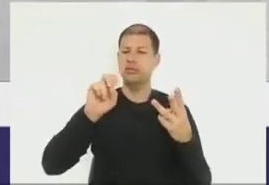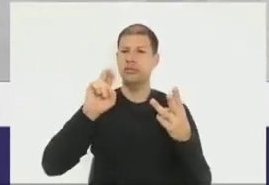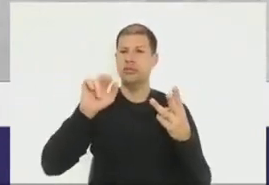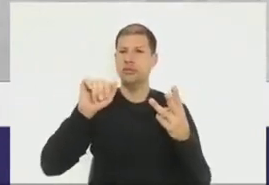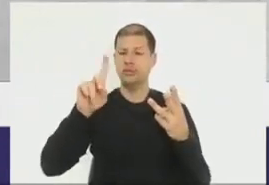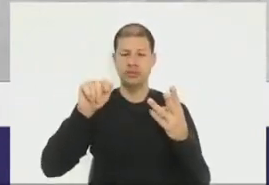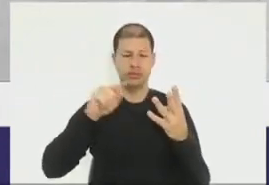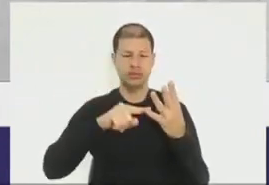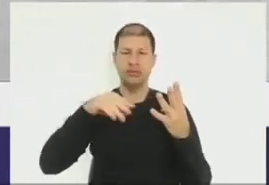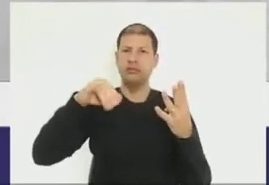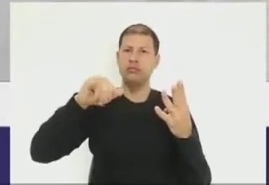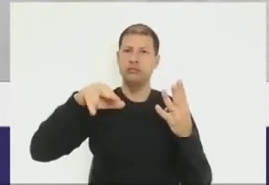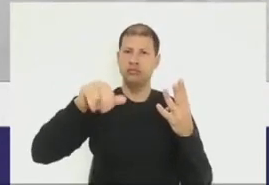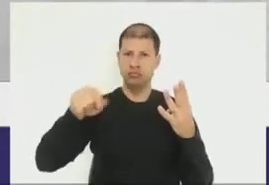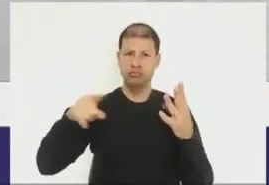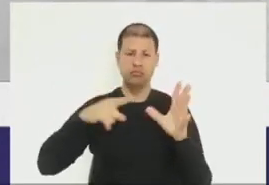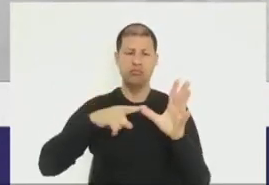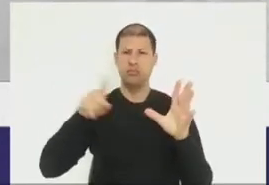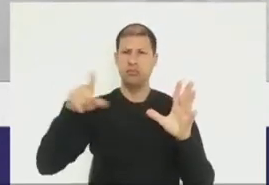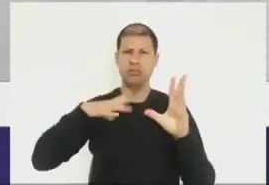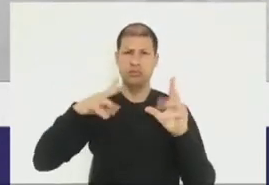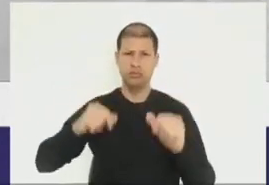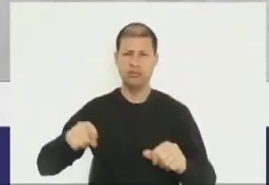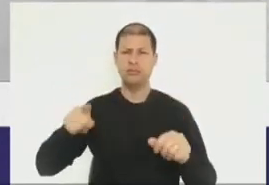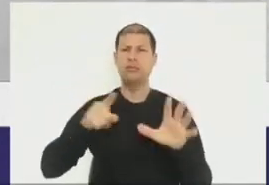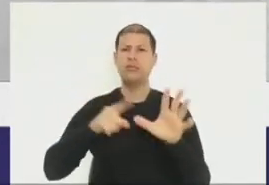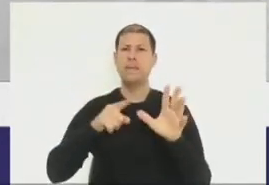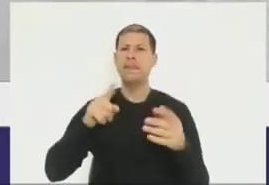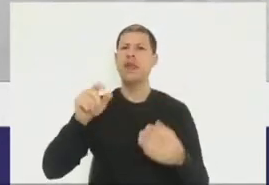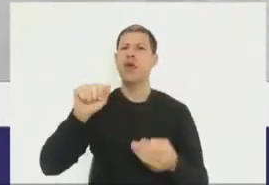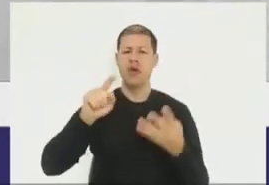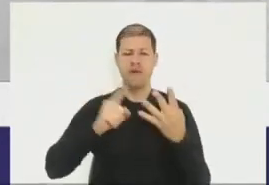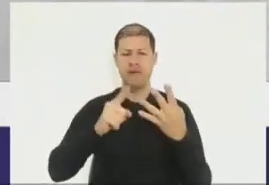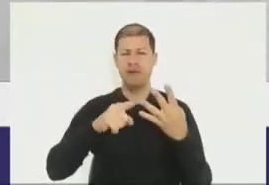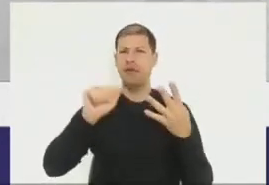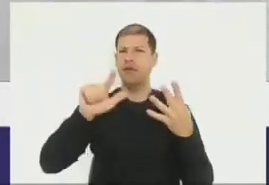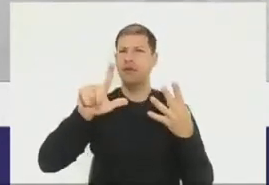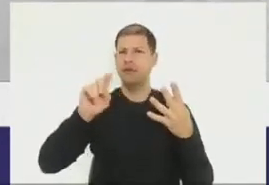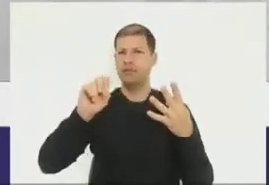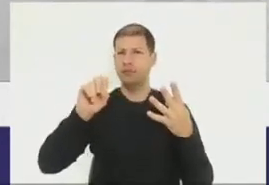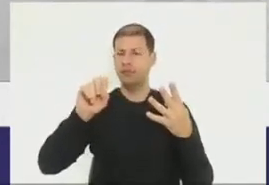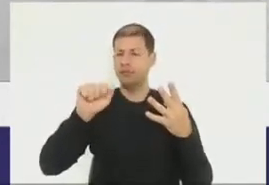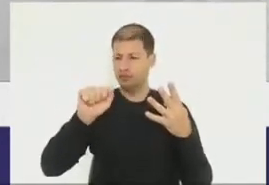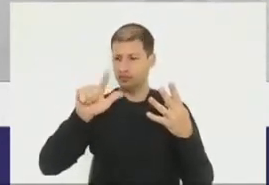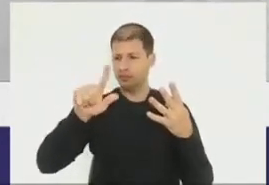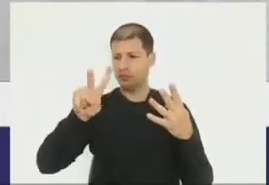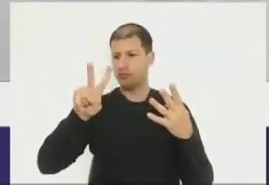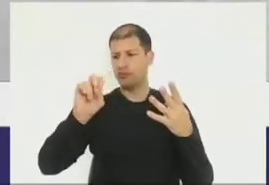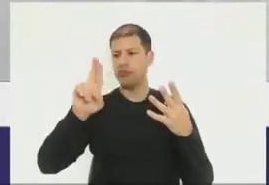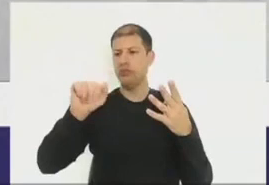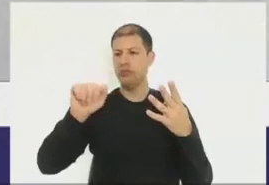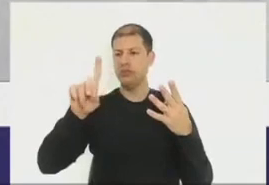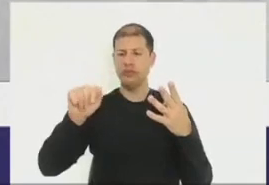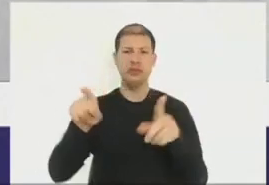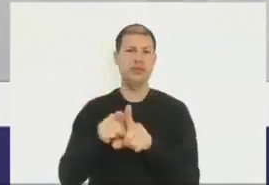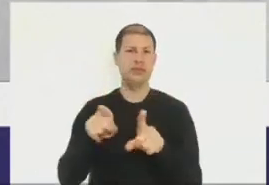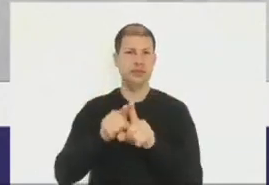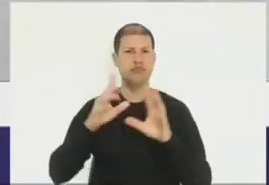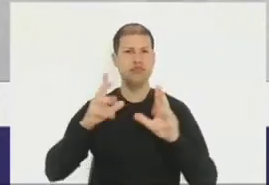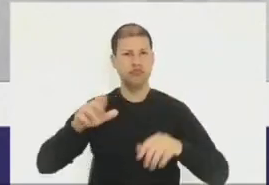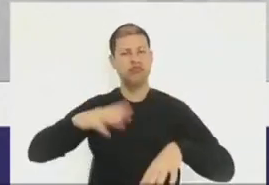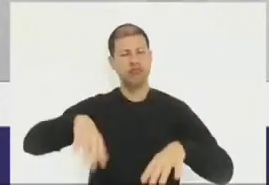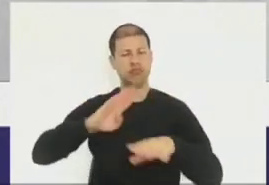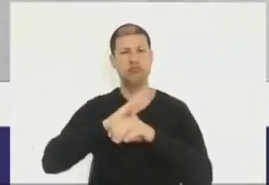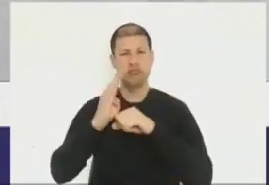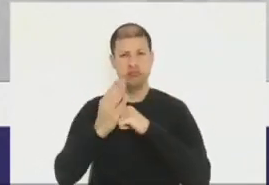fazendo limpeza, vão para Alvorada também, semana que vem, fazer a limpeza do bairro, como sempre, as